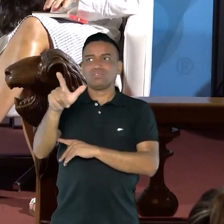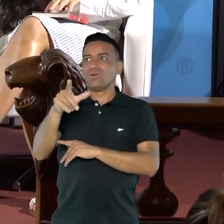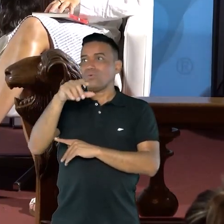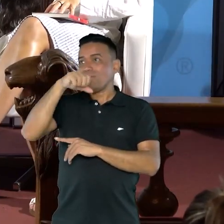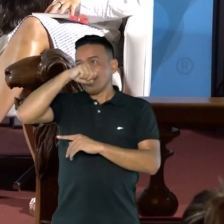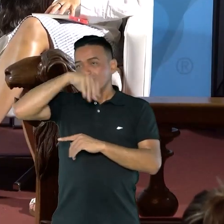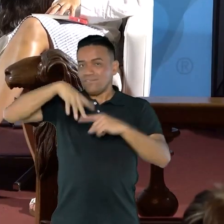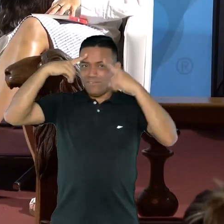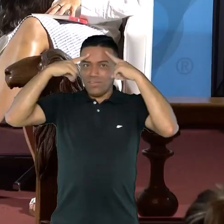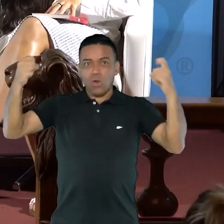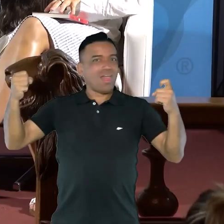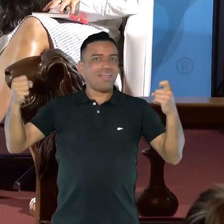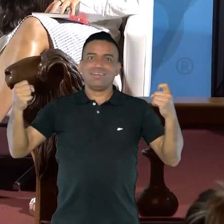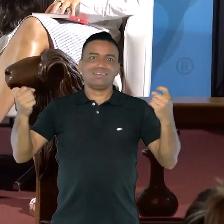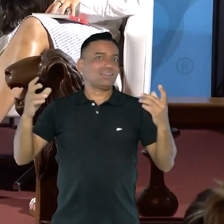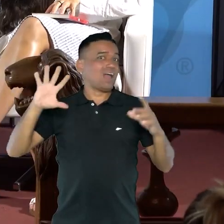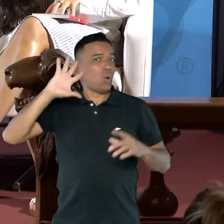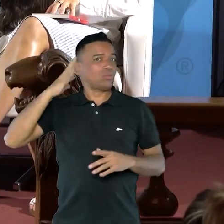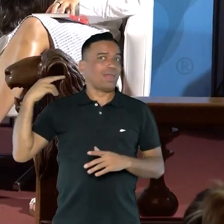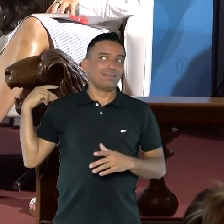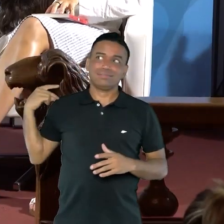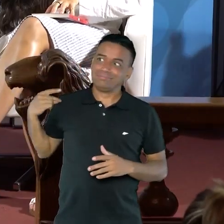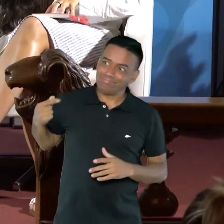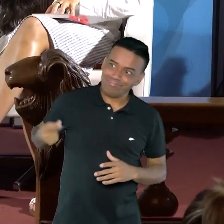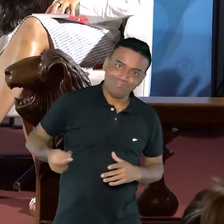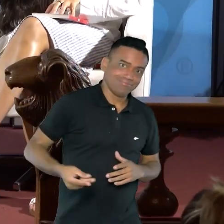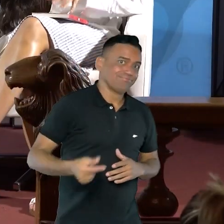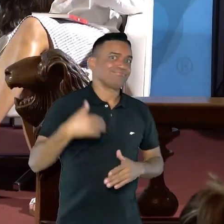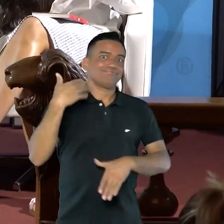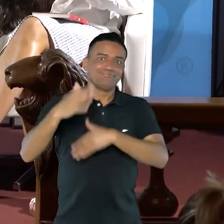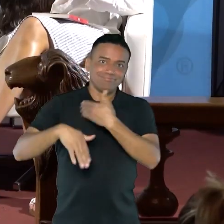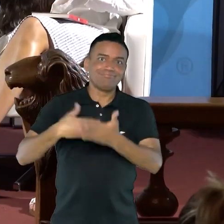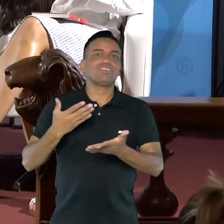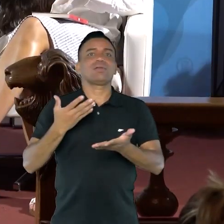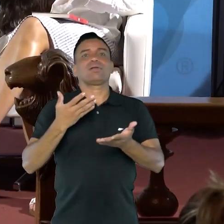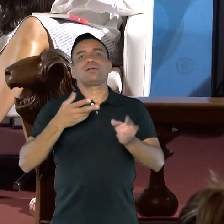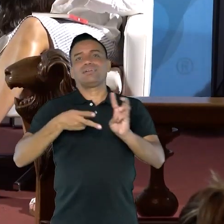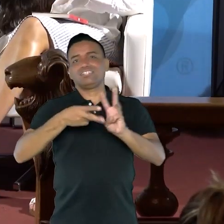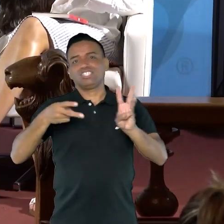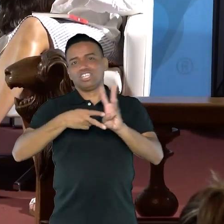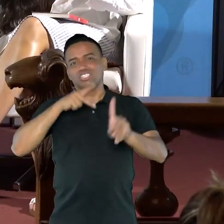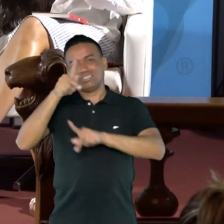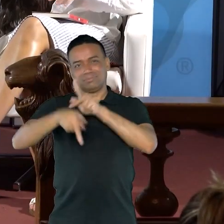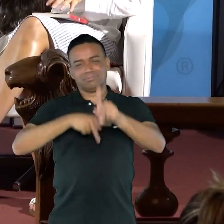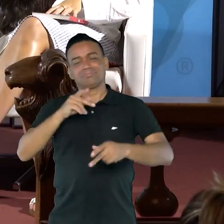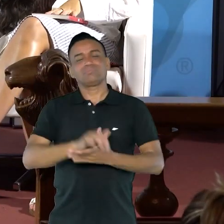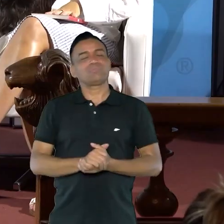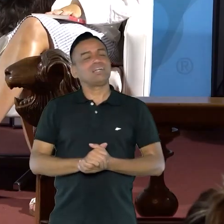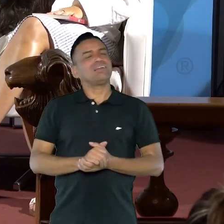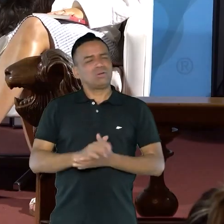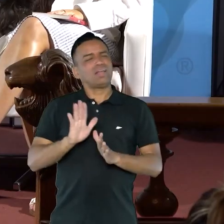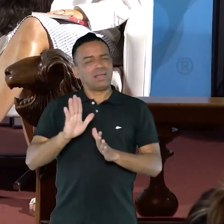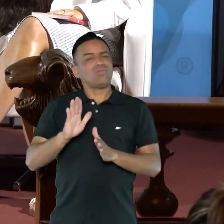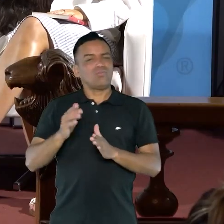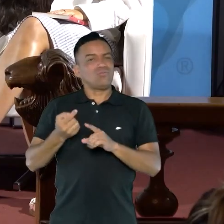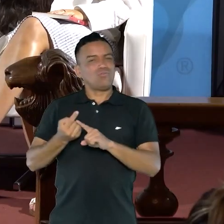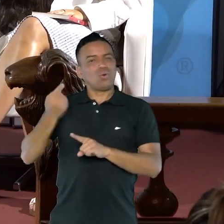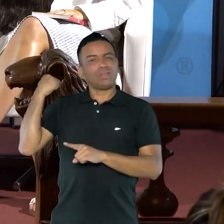acontece. Então, quando eu falo aqui do tempo, eu quero voltar um pouquinho para dizer de onde eu parto,